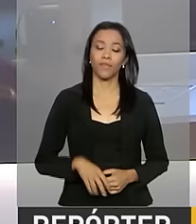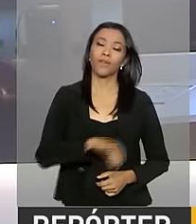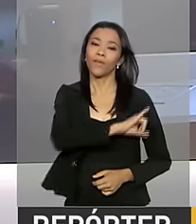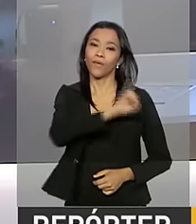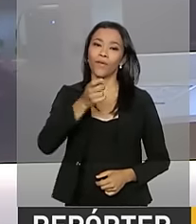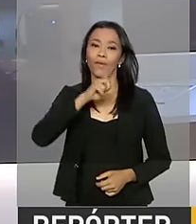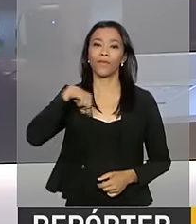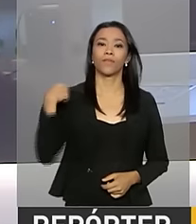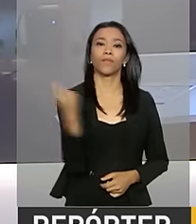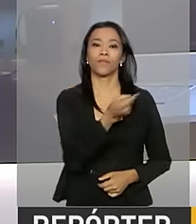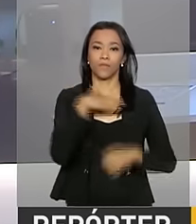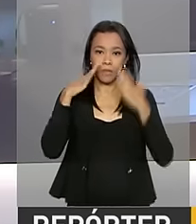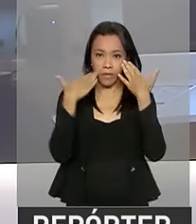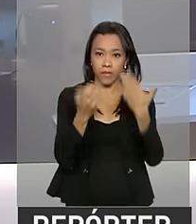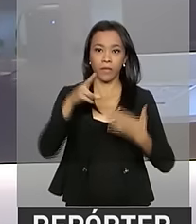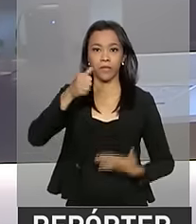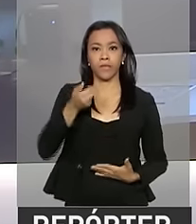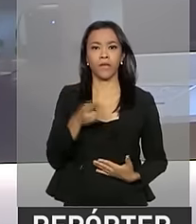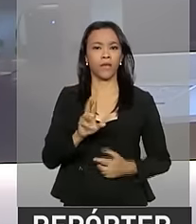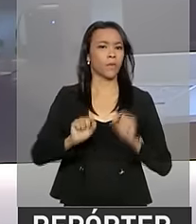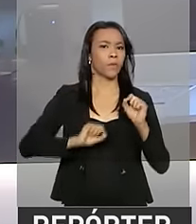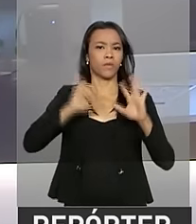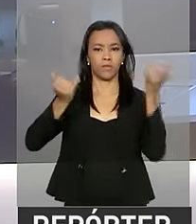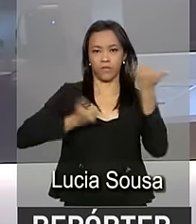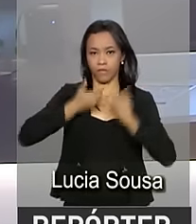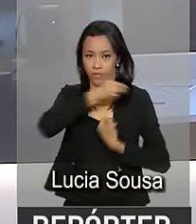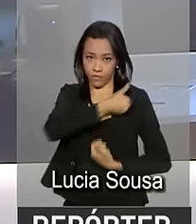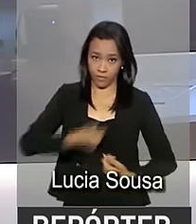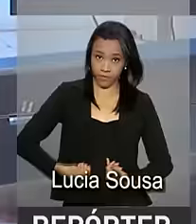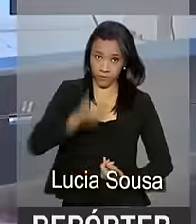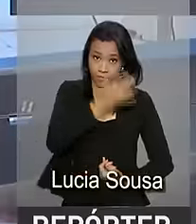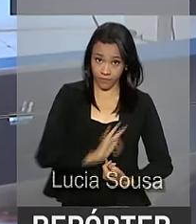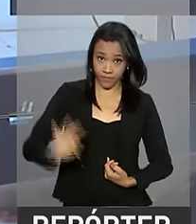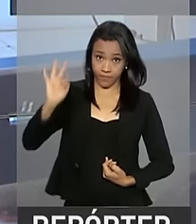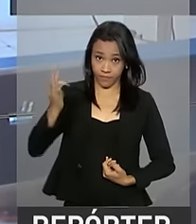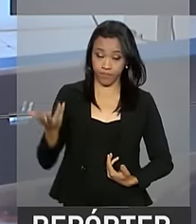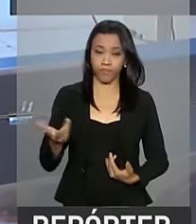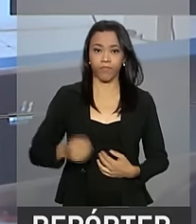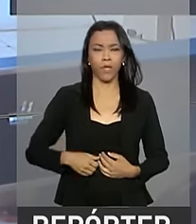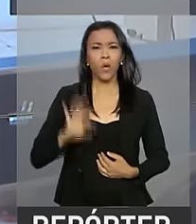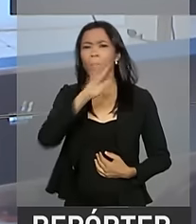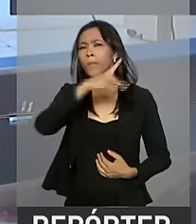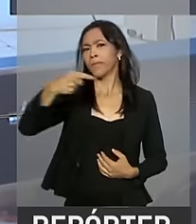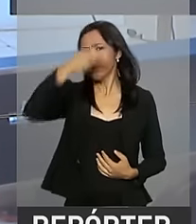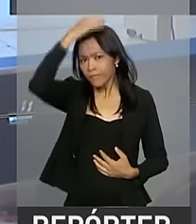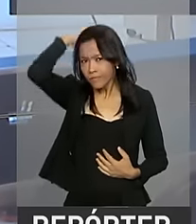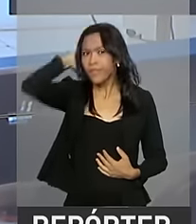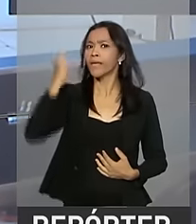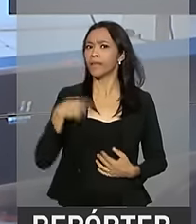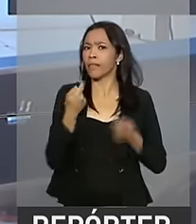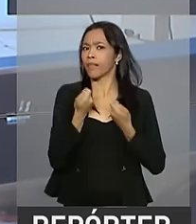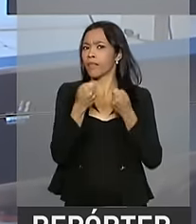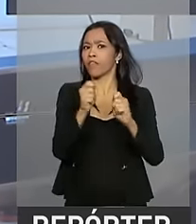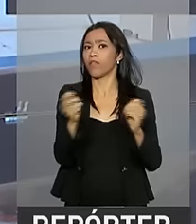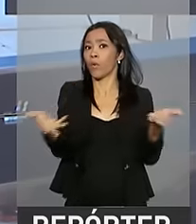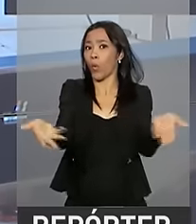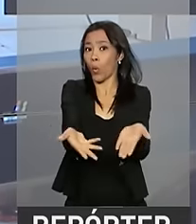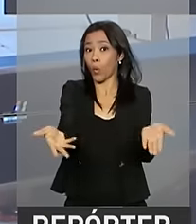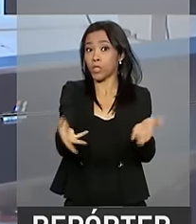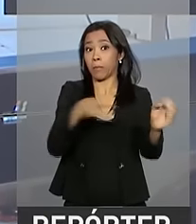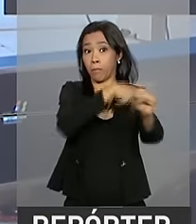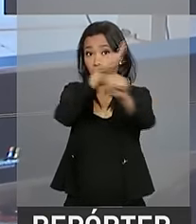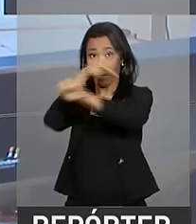Olá estamos de volta com o repórter NBR as notícias do governo federal o presidente Michel Temer defendeu hoje que